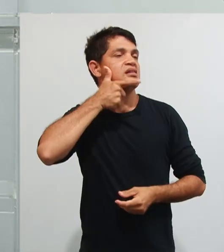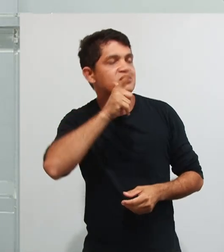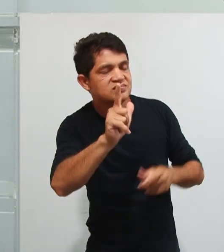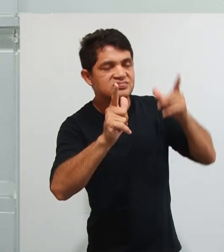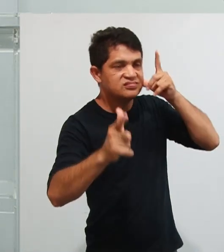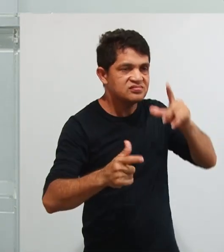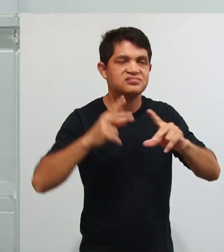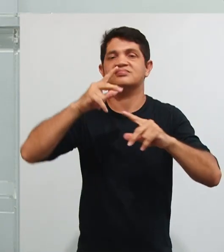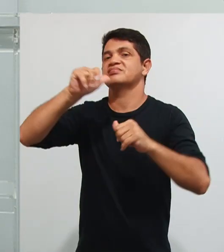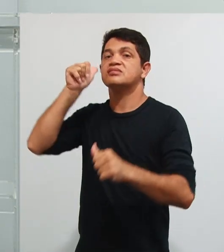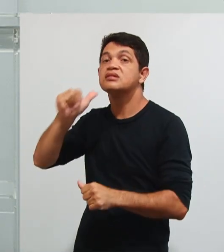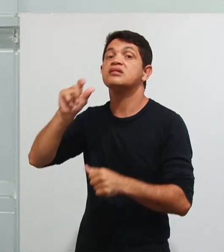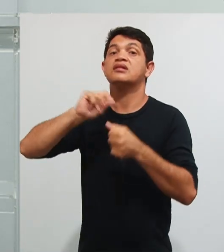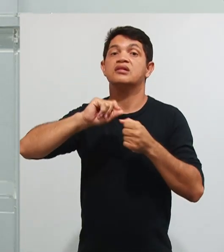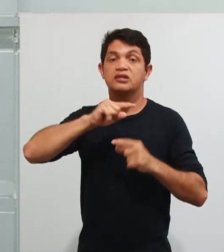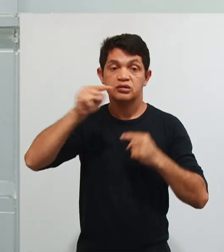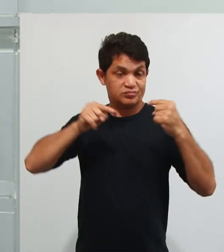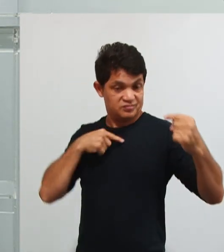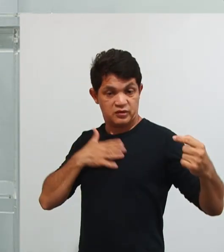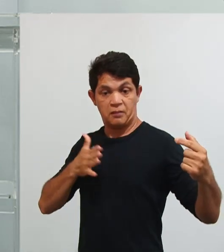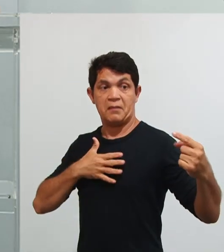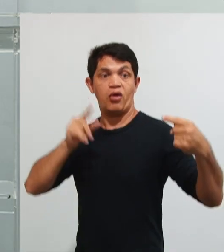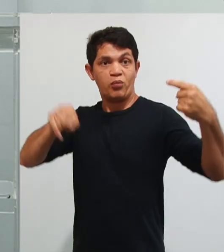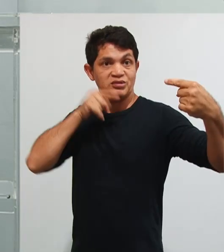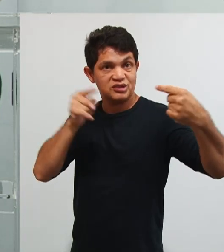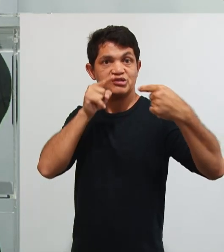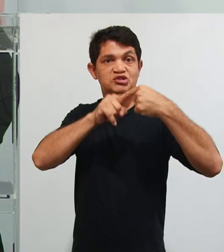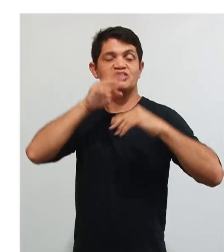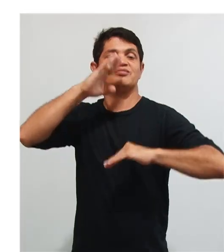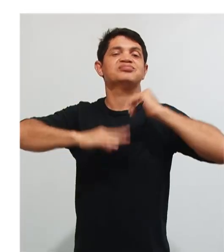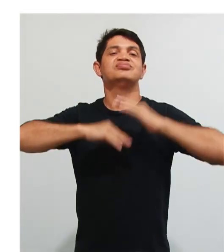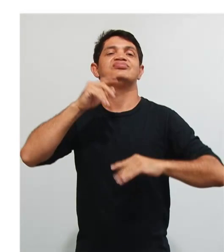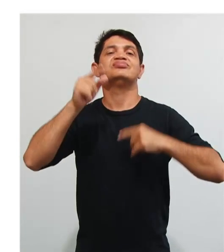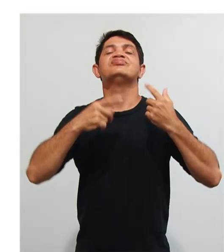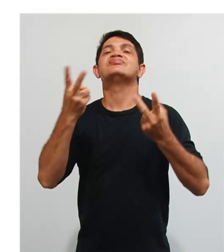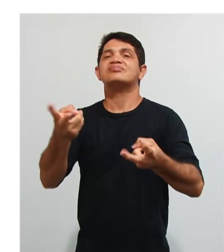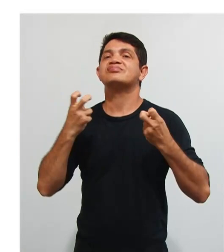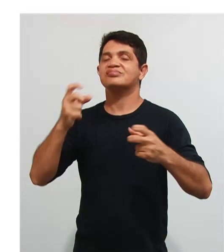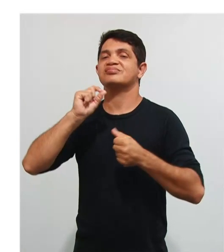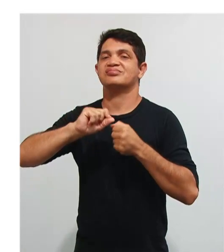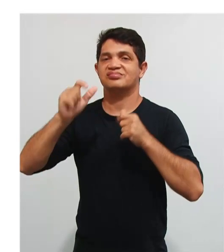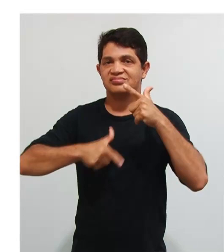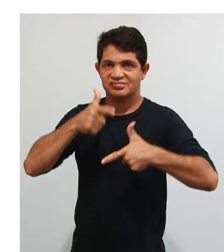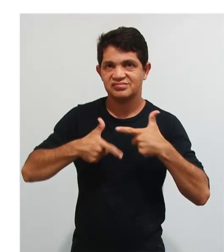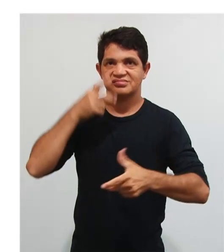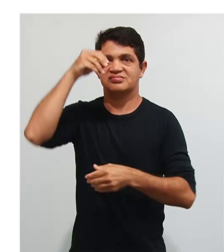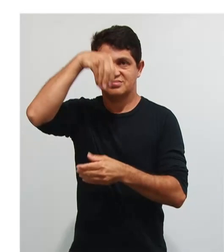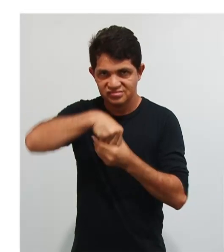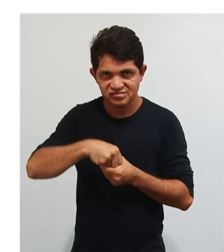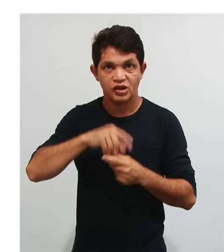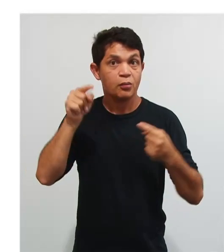então, aqui do meu objetivo traçado. Quando eu digo isso, senhores, quando eu falo